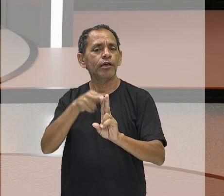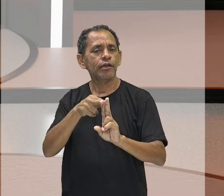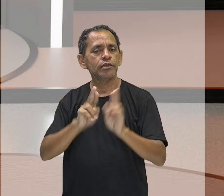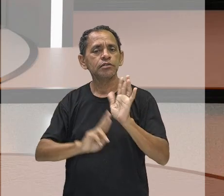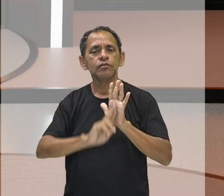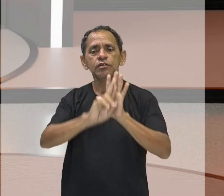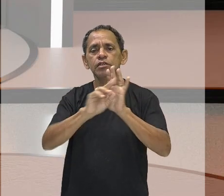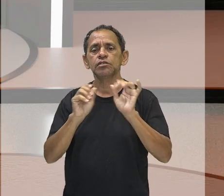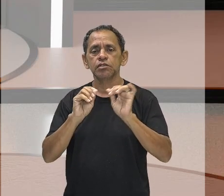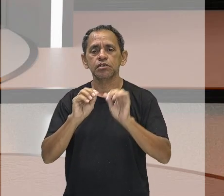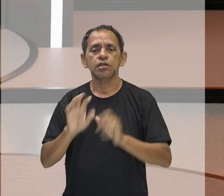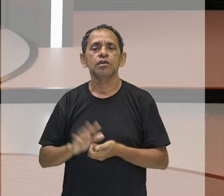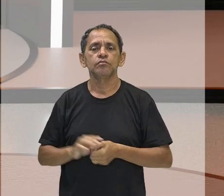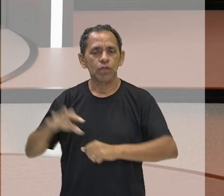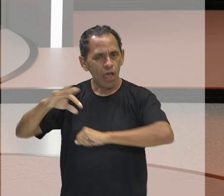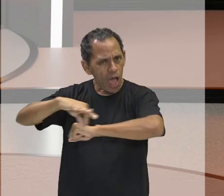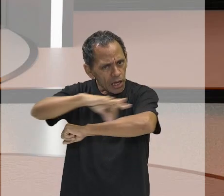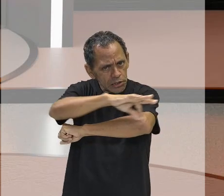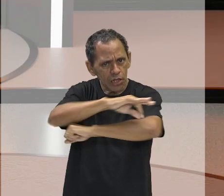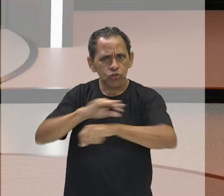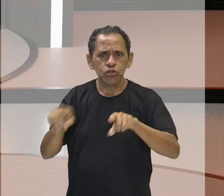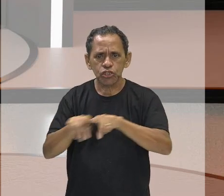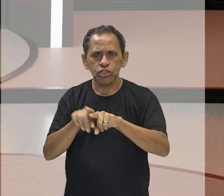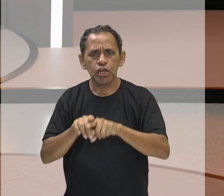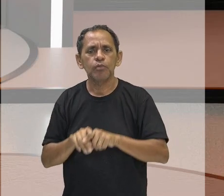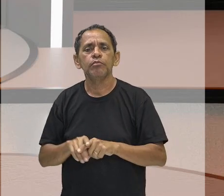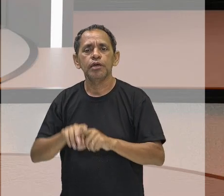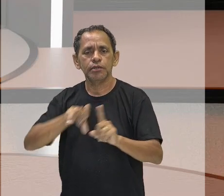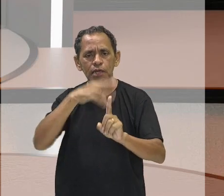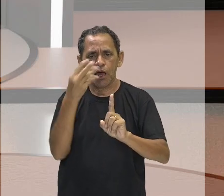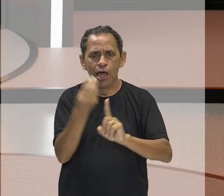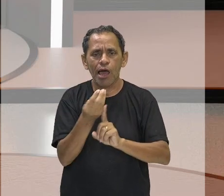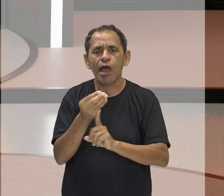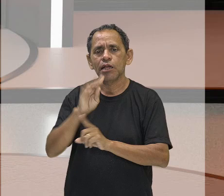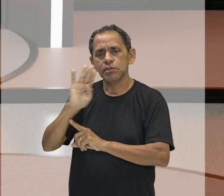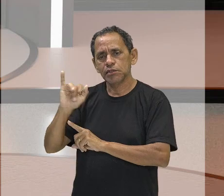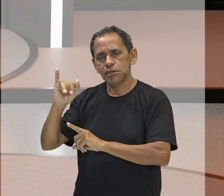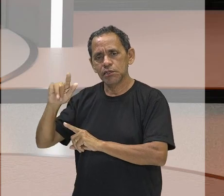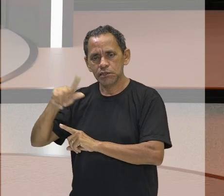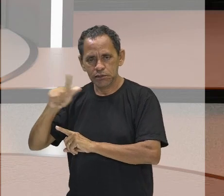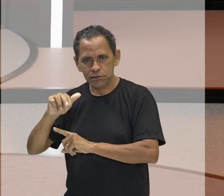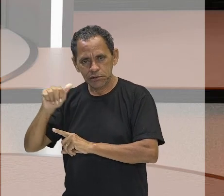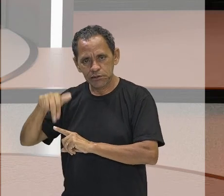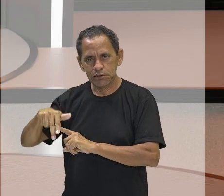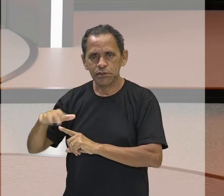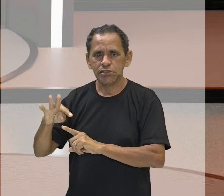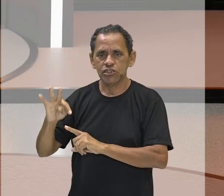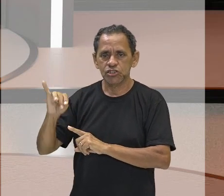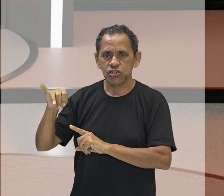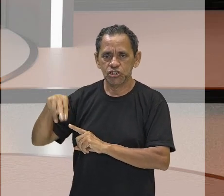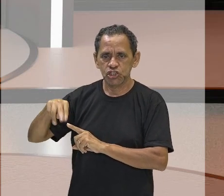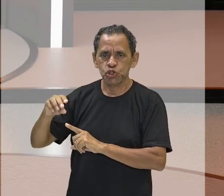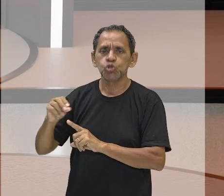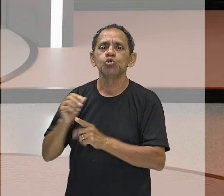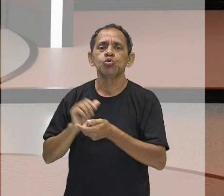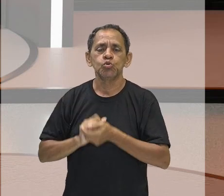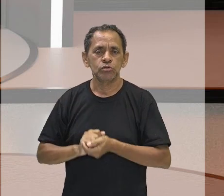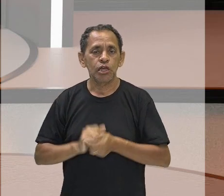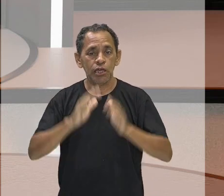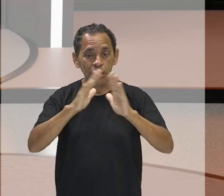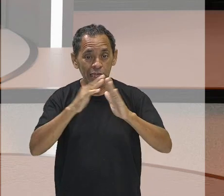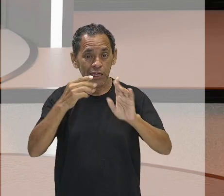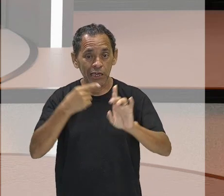e arte do Império Bizantino é a construção da Igreja de Santa Sofia, suntuosa e grande